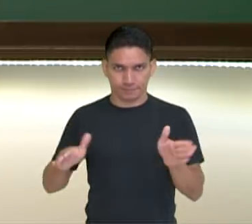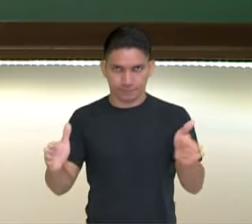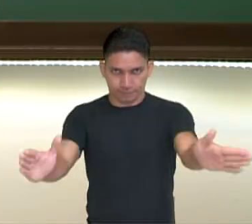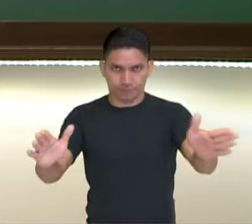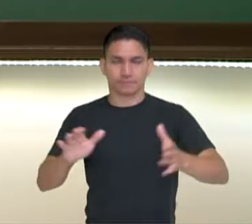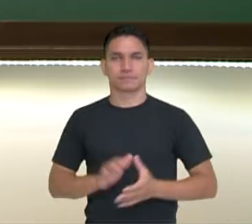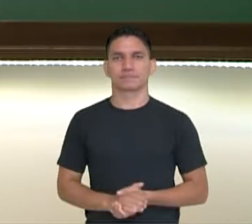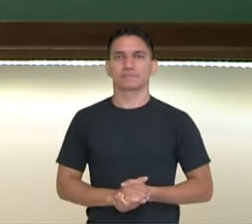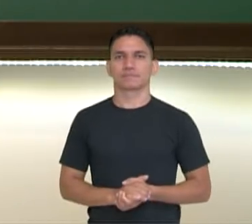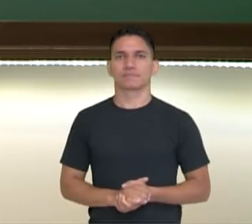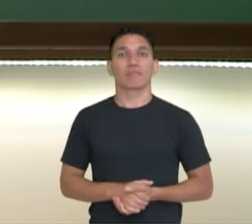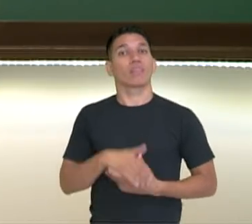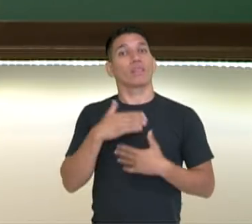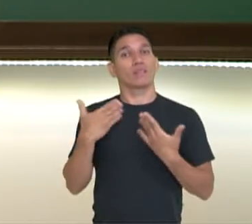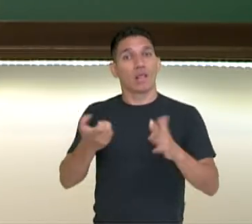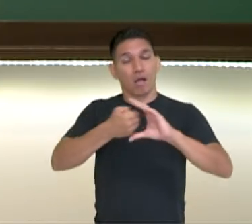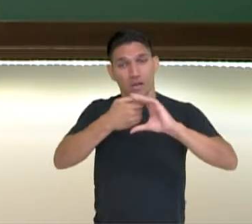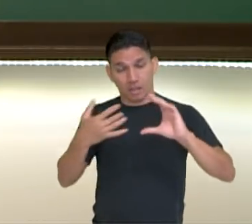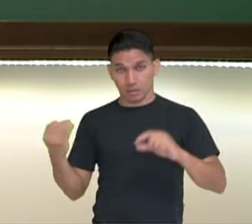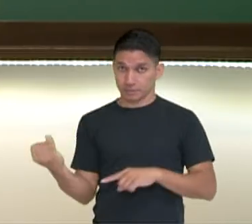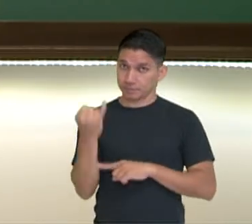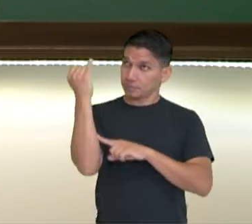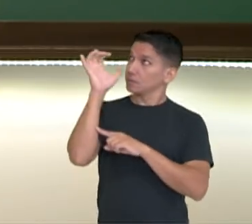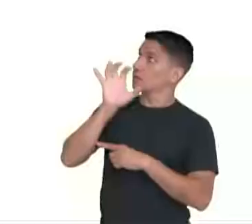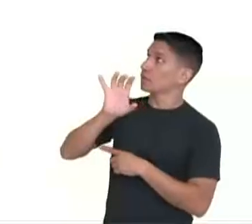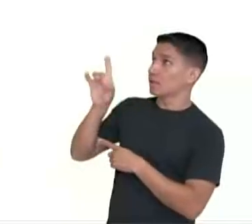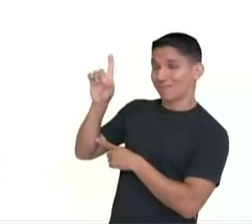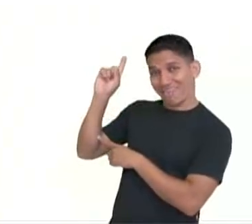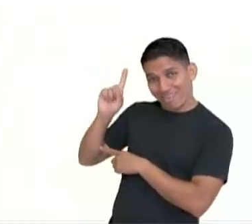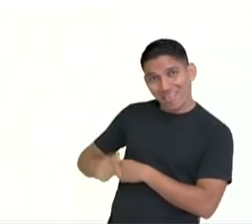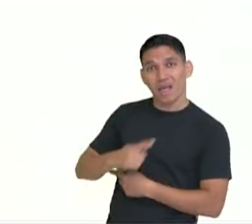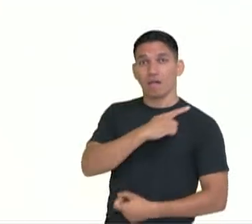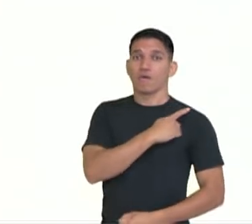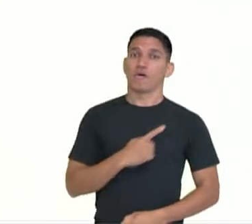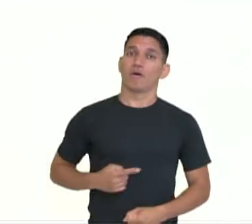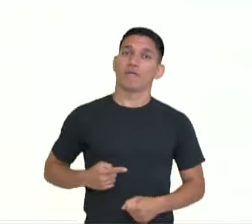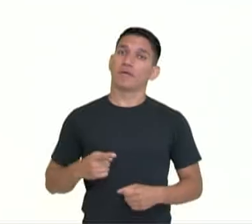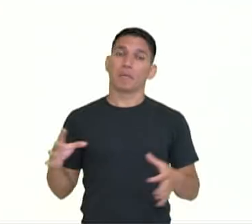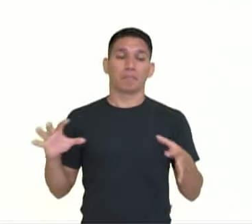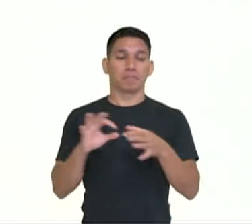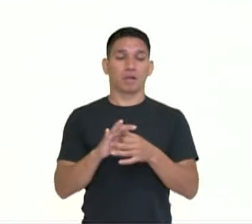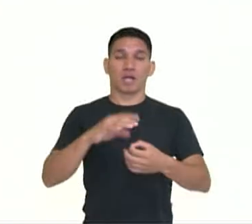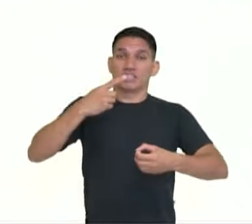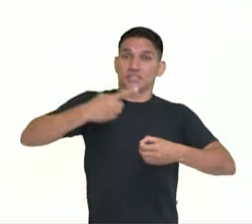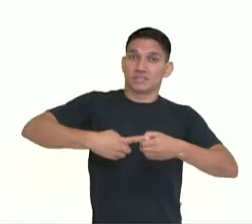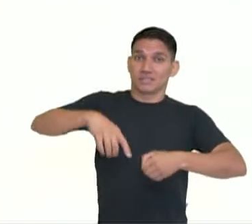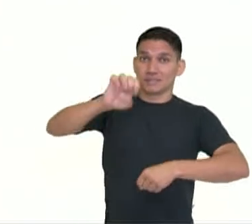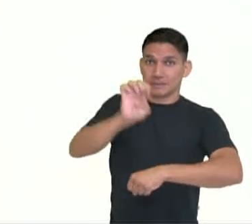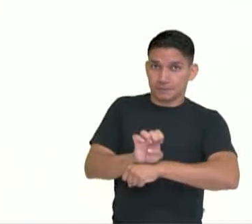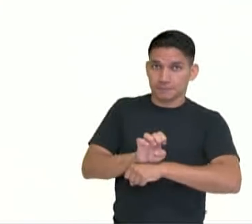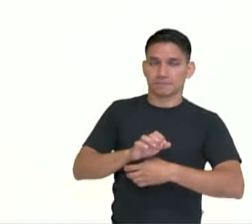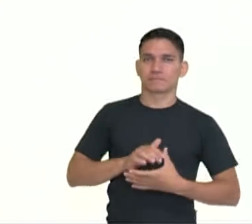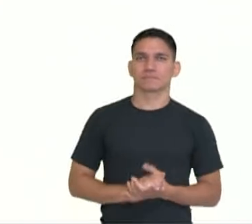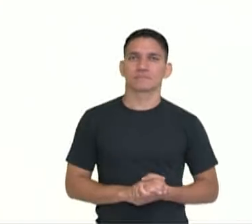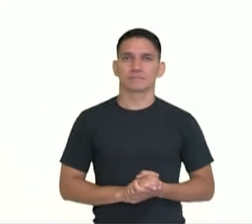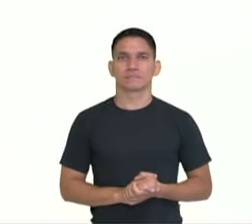Mesopotâmia. Então, uma característica importante deles vai ser esse governo baseado em cidades-estado.